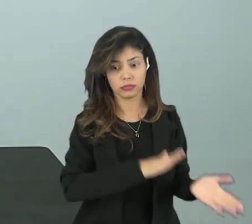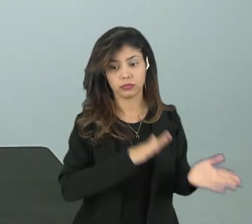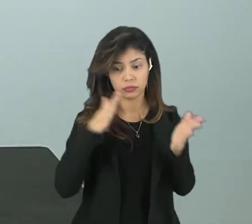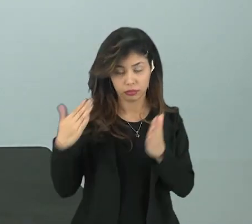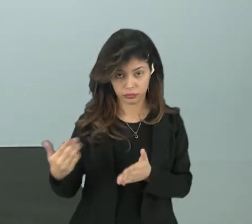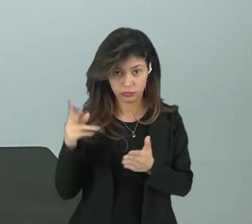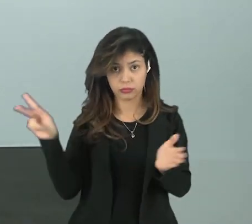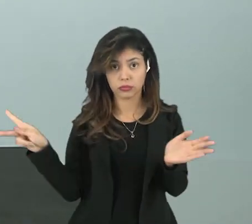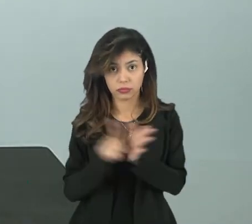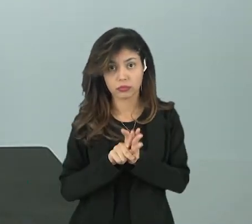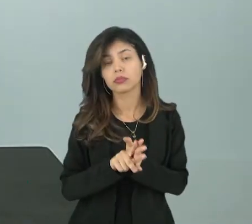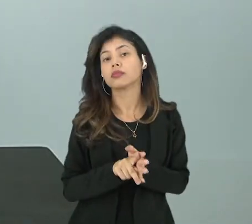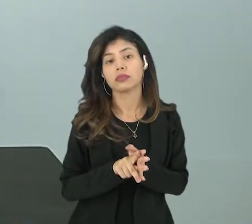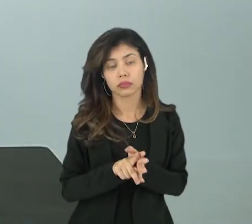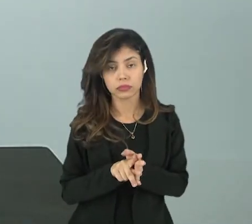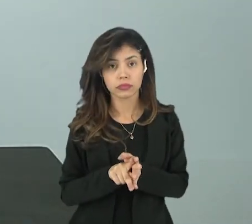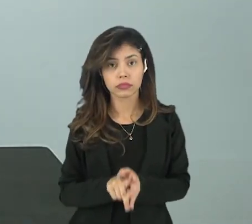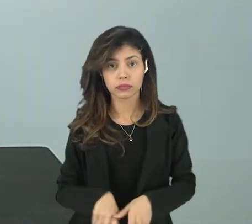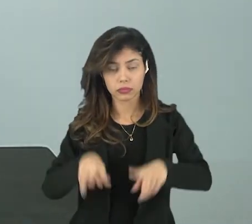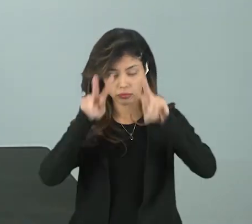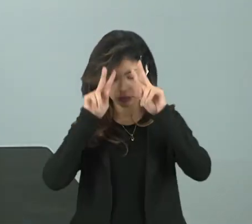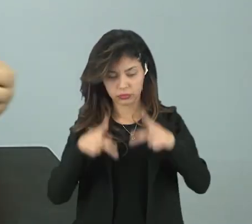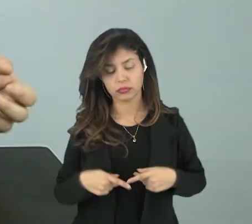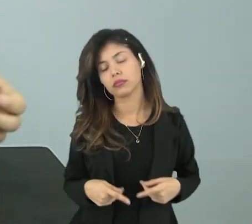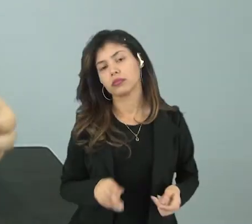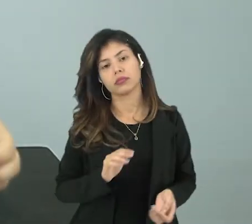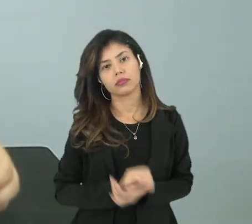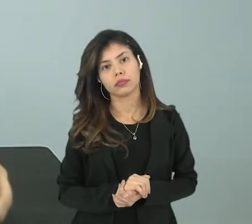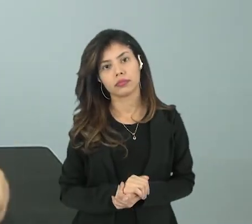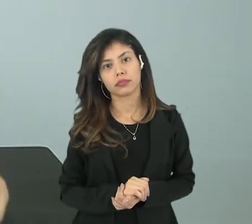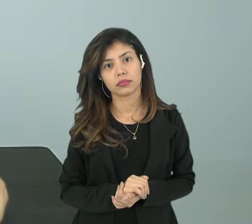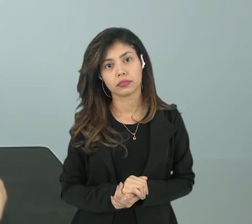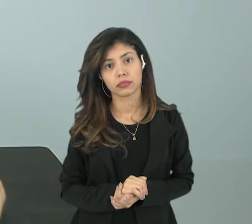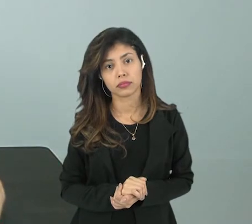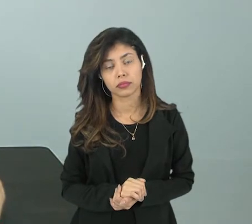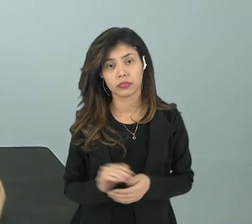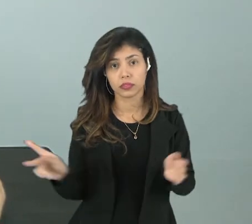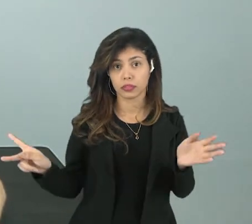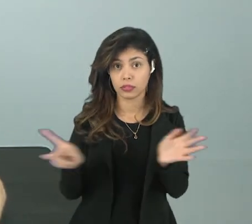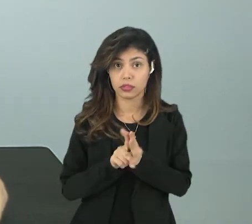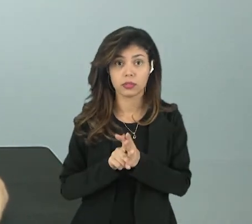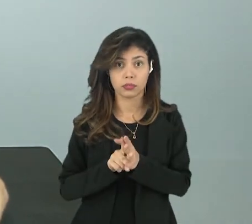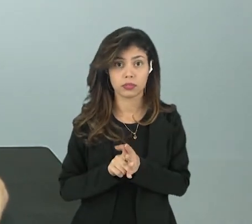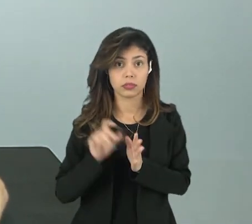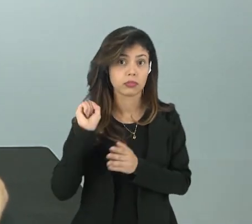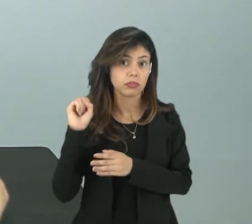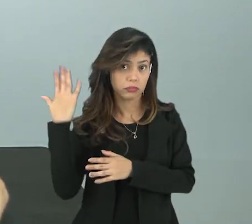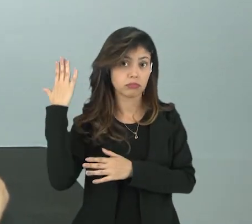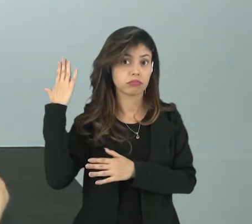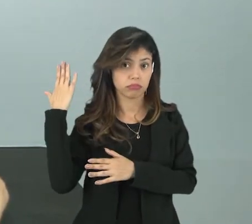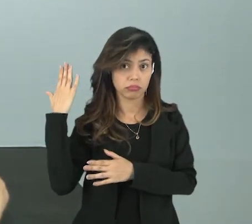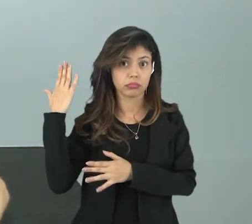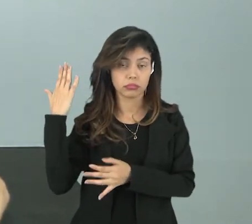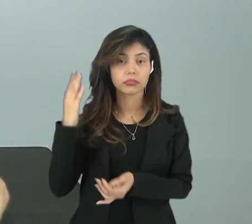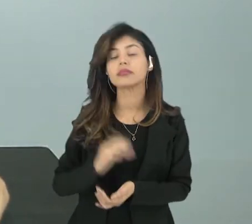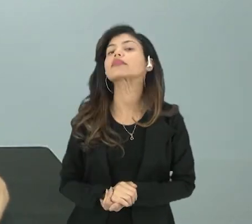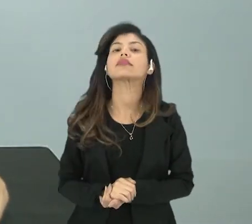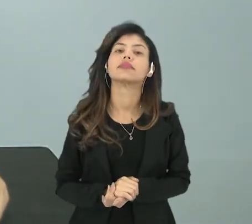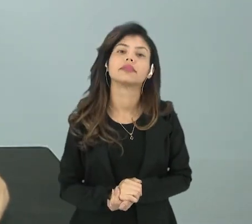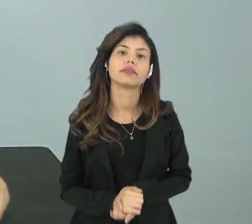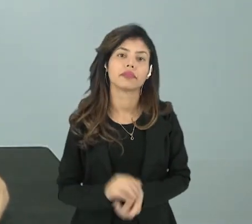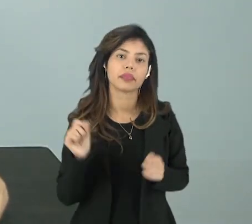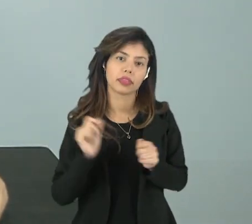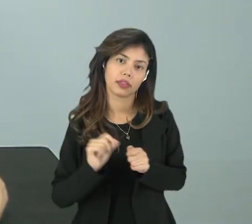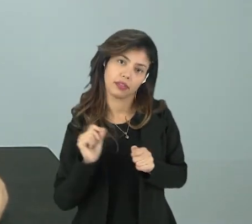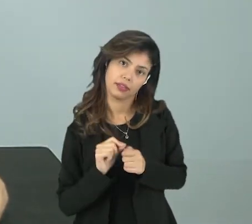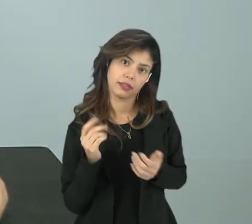momento que o homem vai modificando, vai jogando lixo, a poluição vai acontecendo. Quantas historinhas vocês não veem,